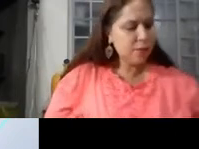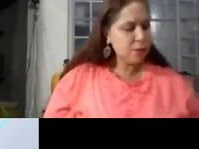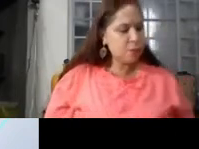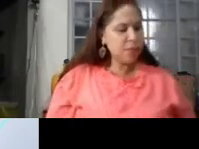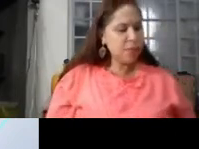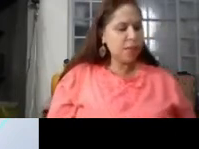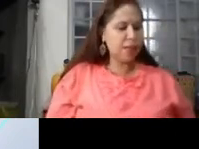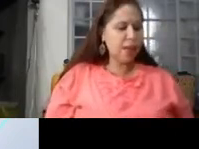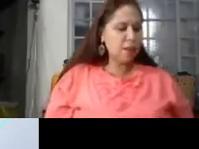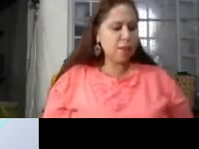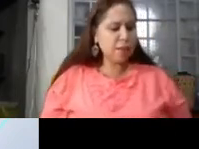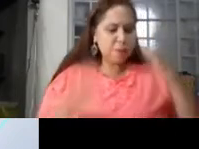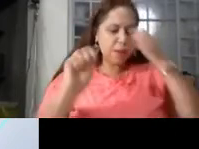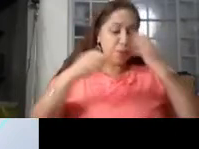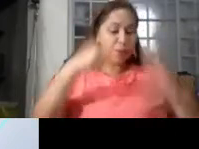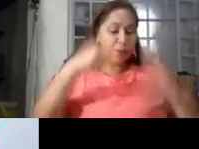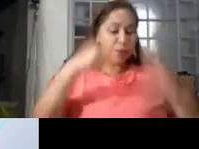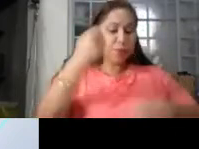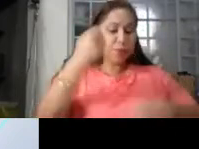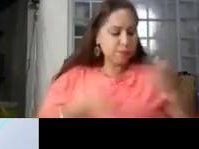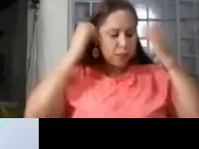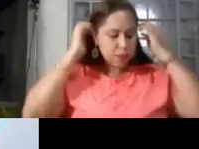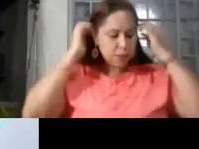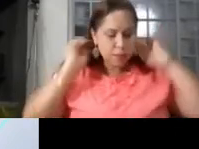tentou explicar, né? Eu vou aqui para